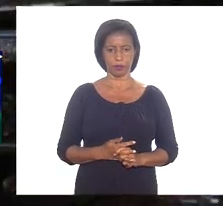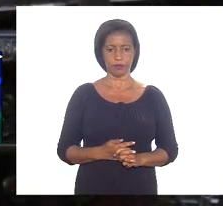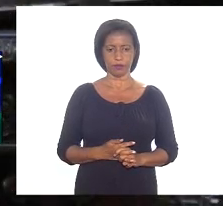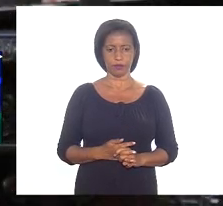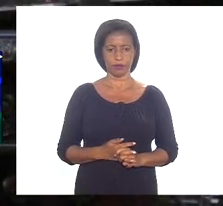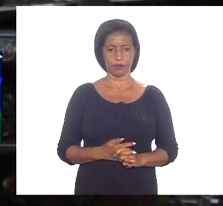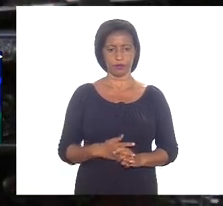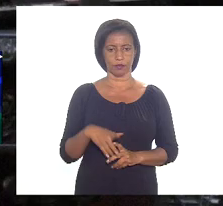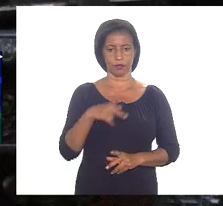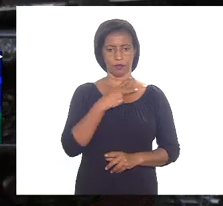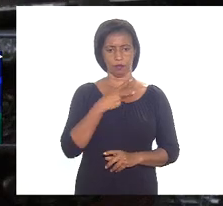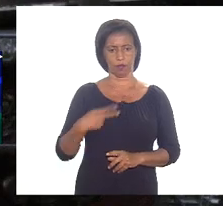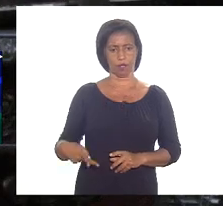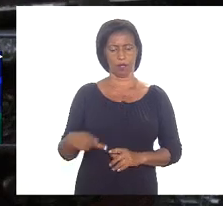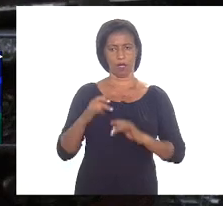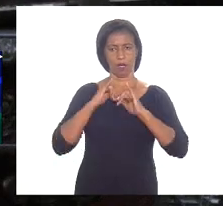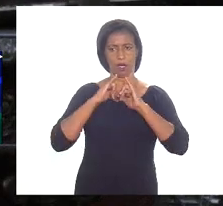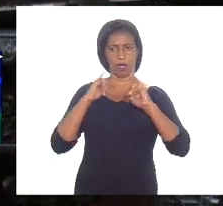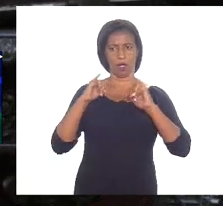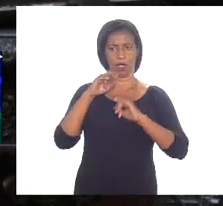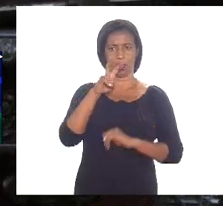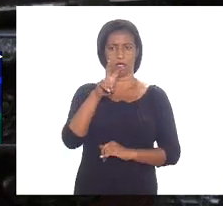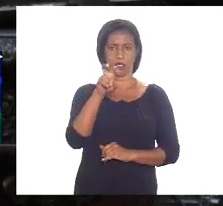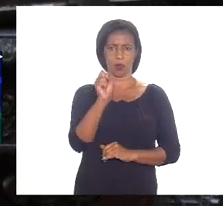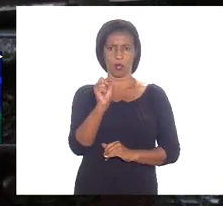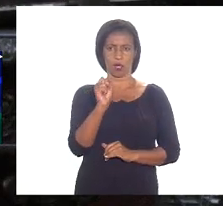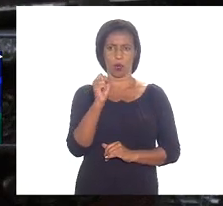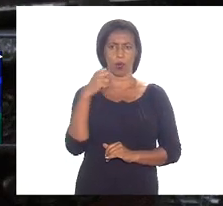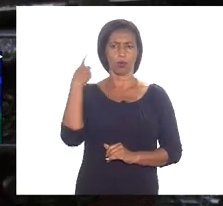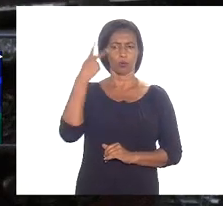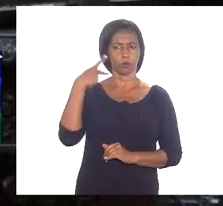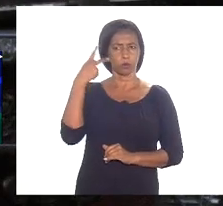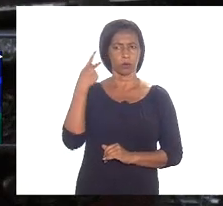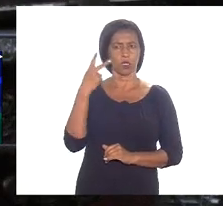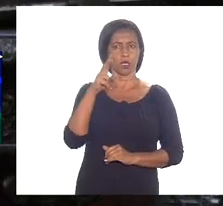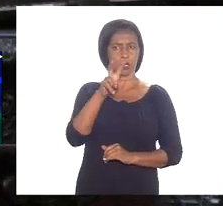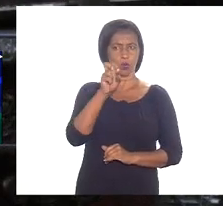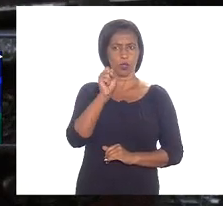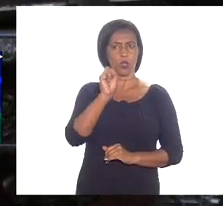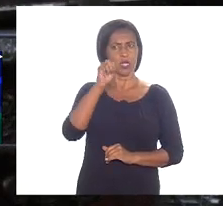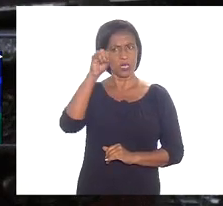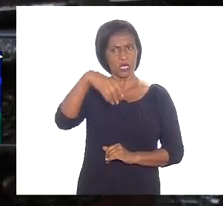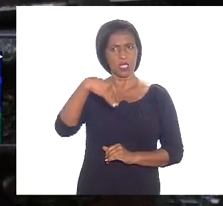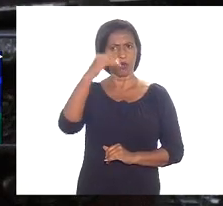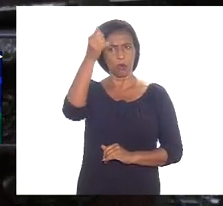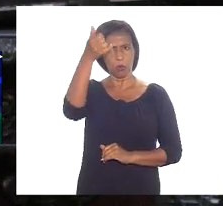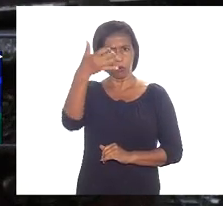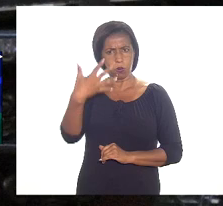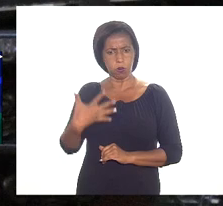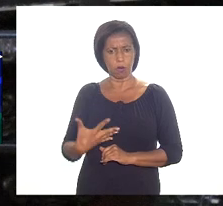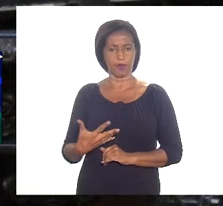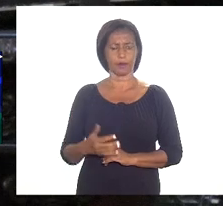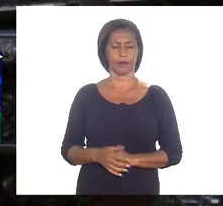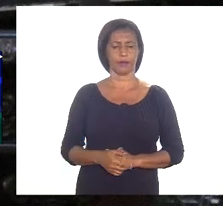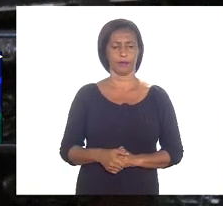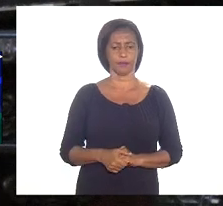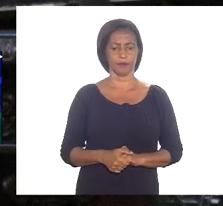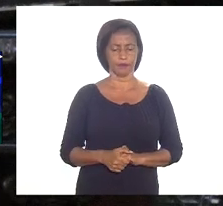a presidência proclamou o resultado votaram 58 outros parlamentares 58/6 perdão